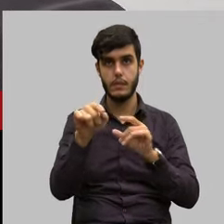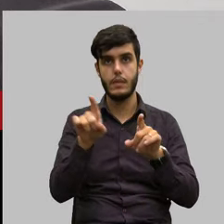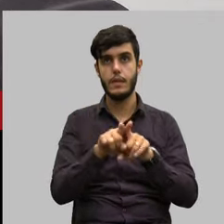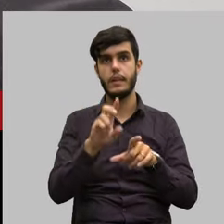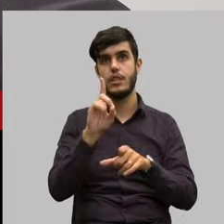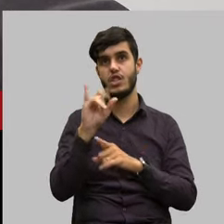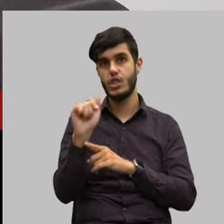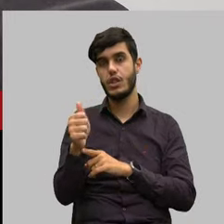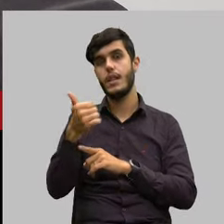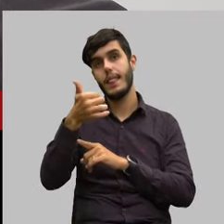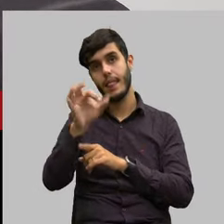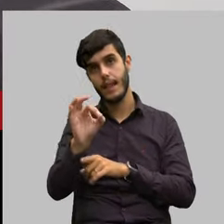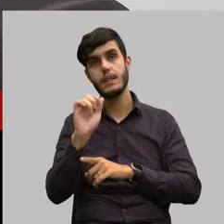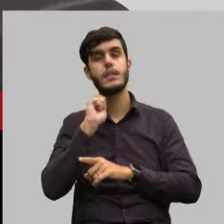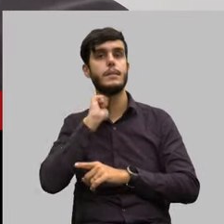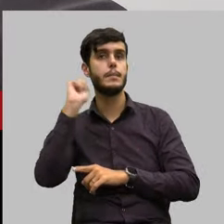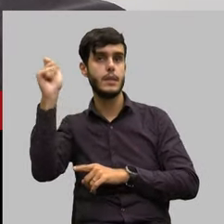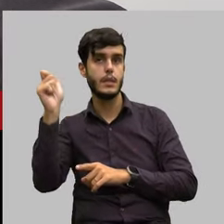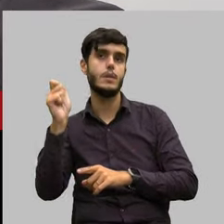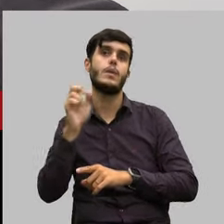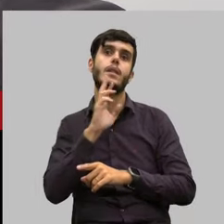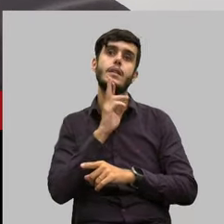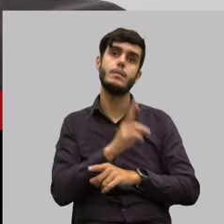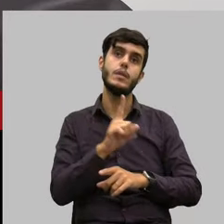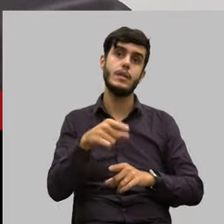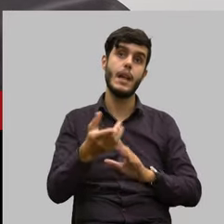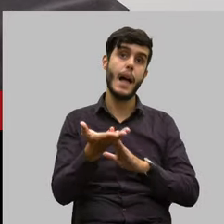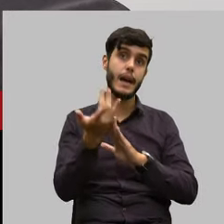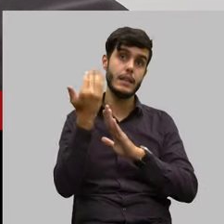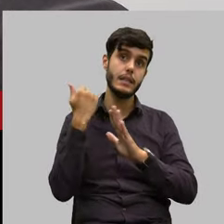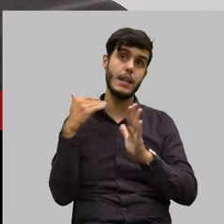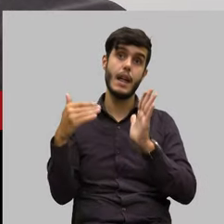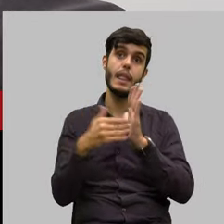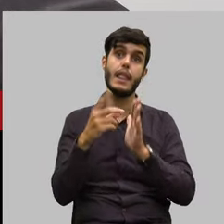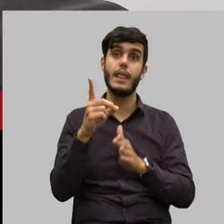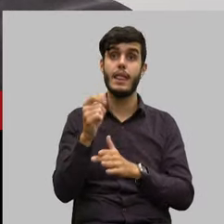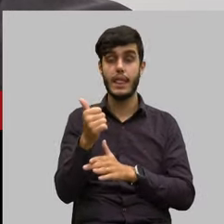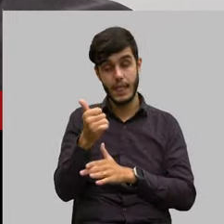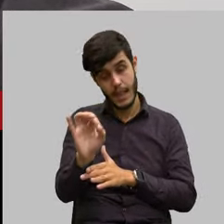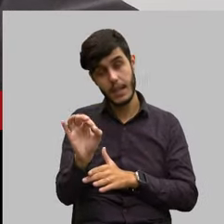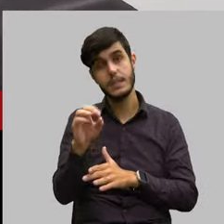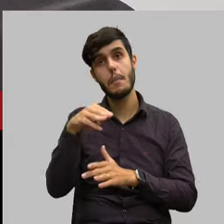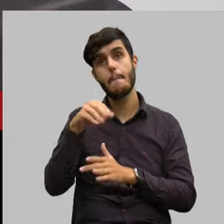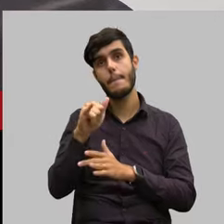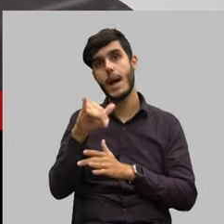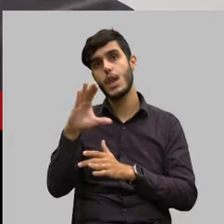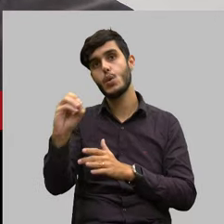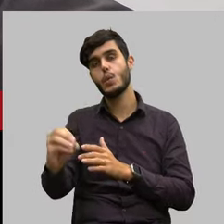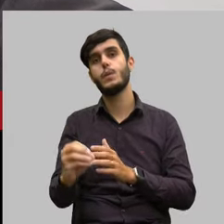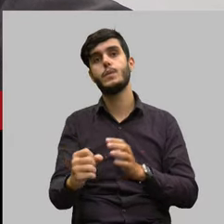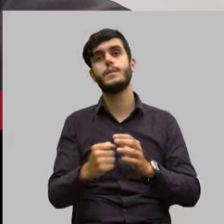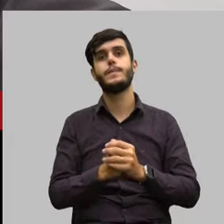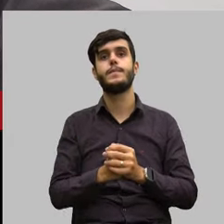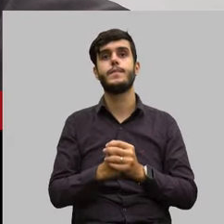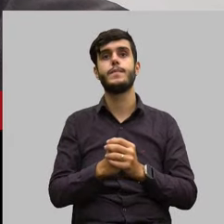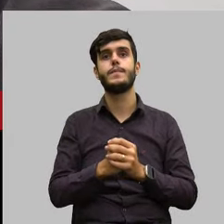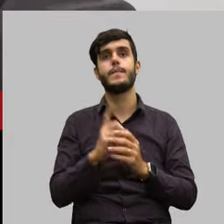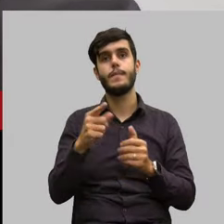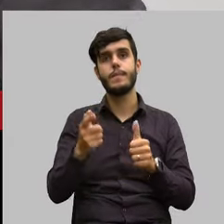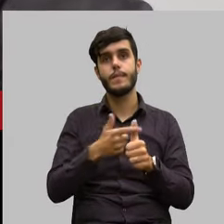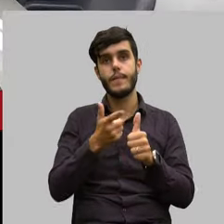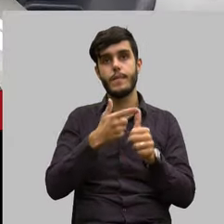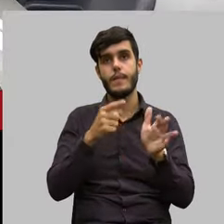dia 10 de Abril a resposta secretária deveria ter chegado aqui até 10 de Maio Conforme a lei dispõe São esses os primeiros questionamentos